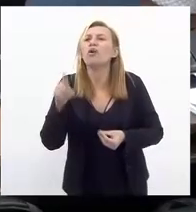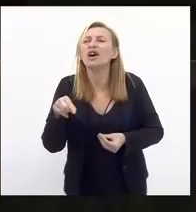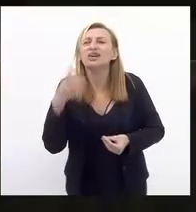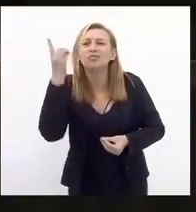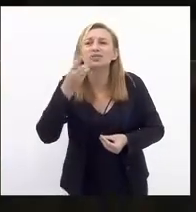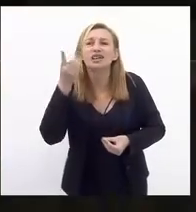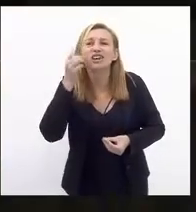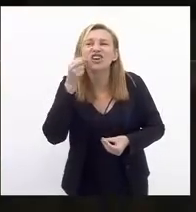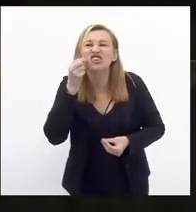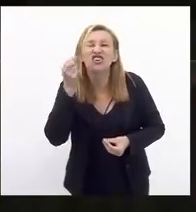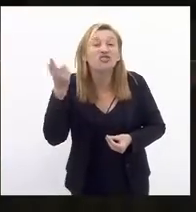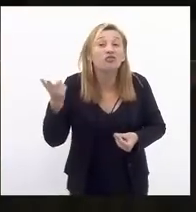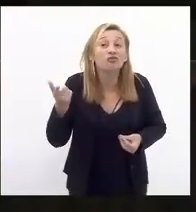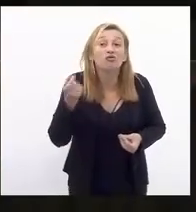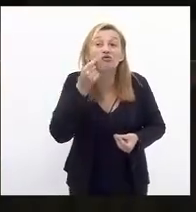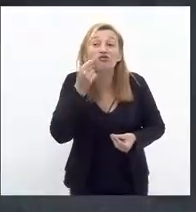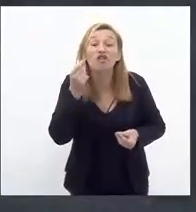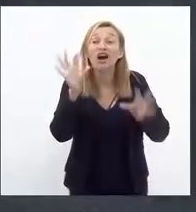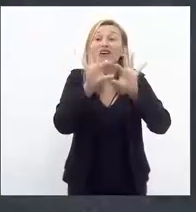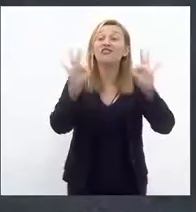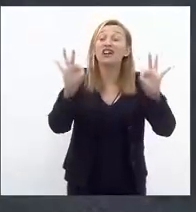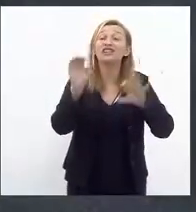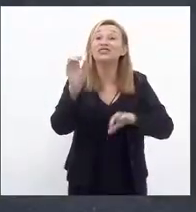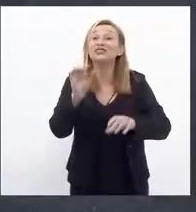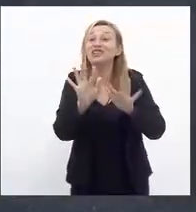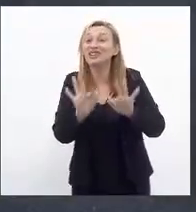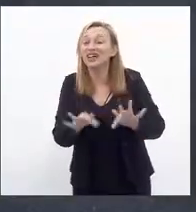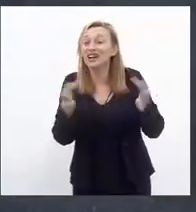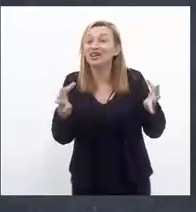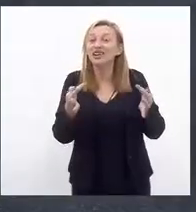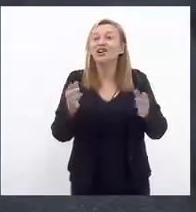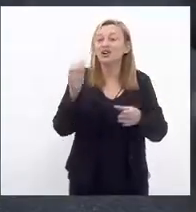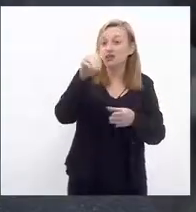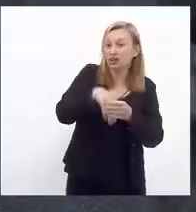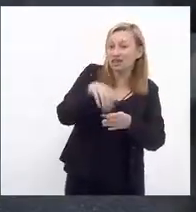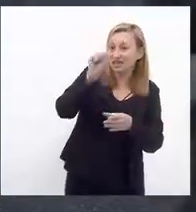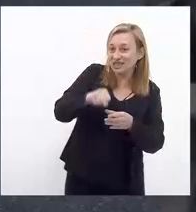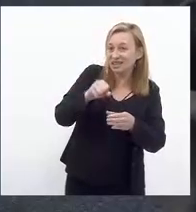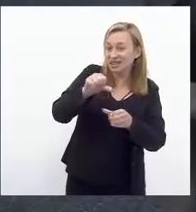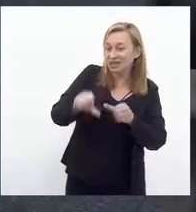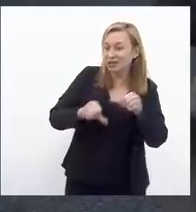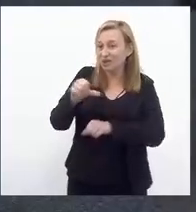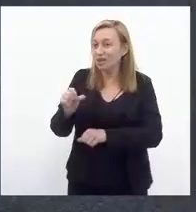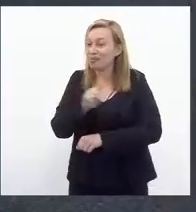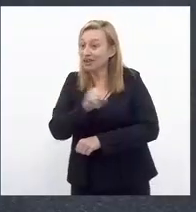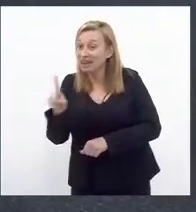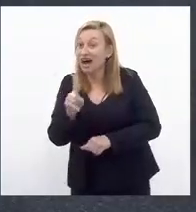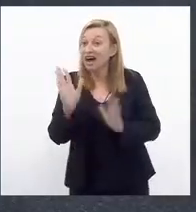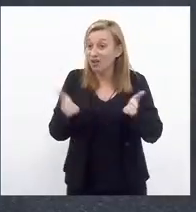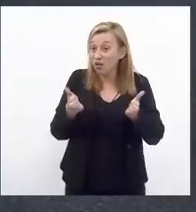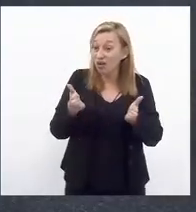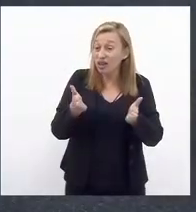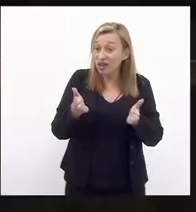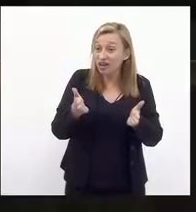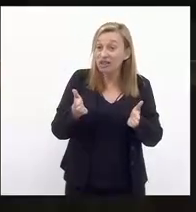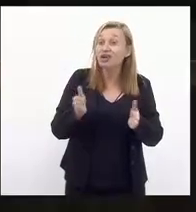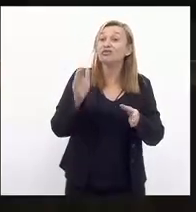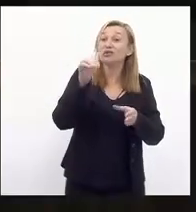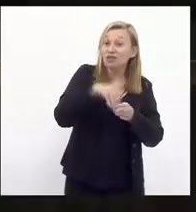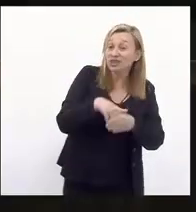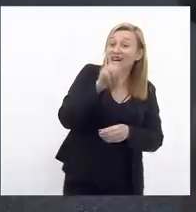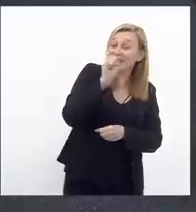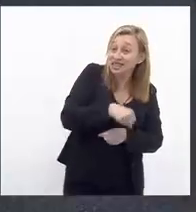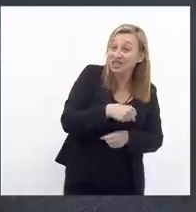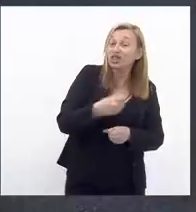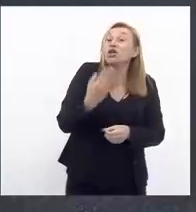como é deputado a team Racing E virei meu voto para não mas eu vou agora vou voltar jurou